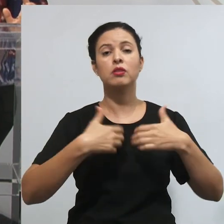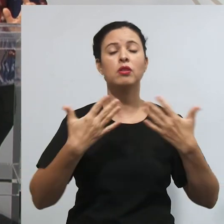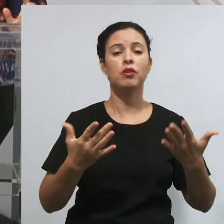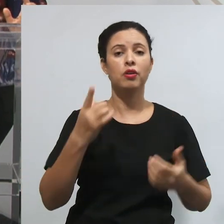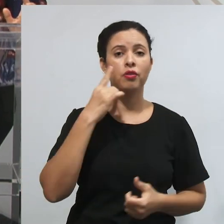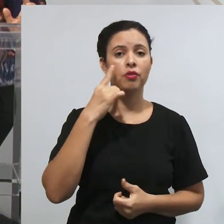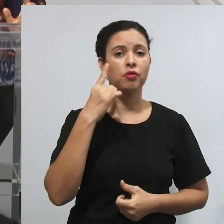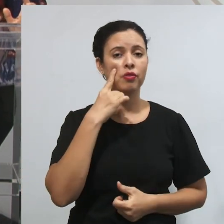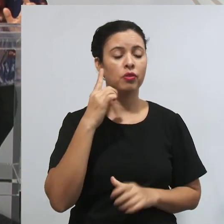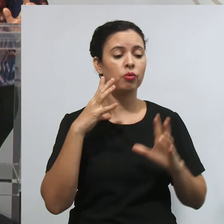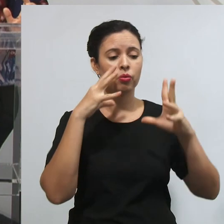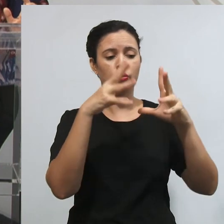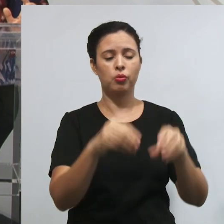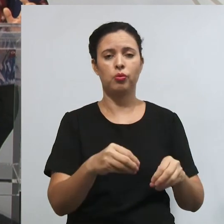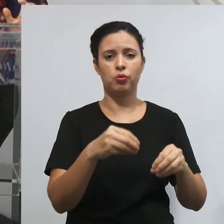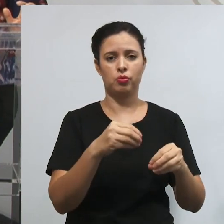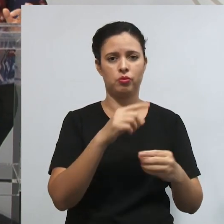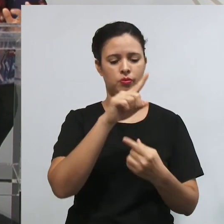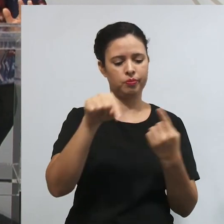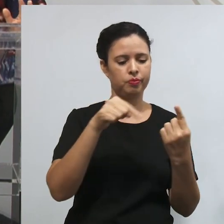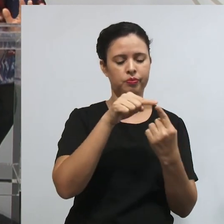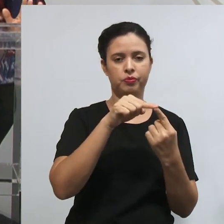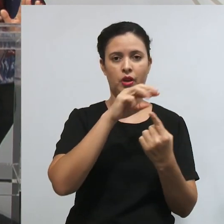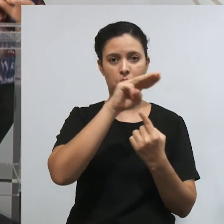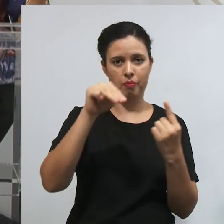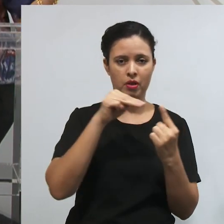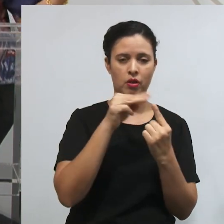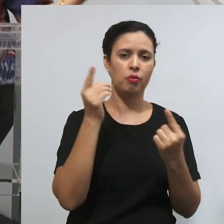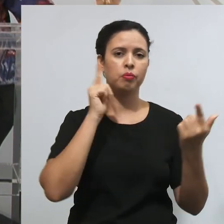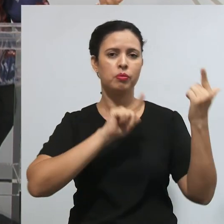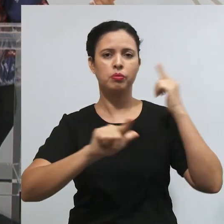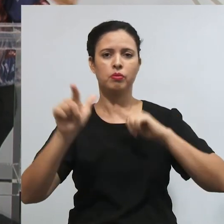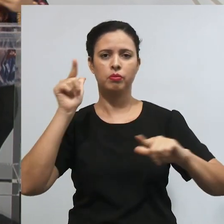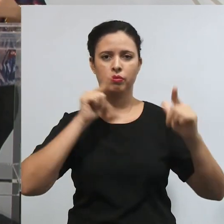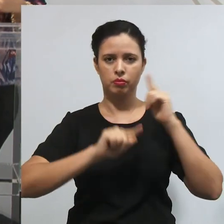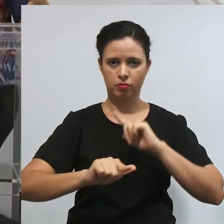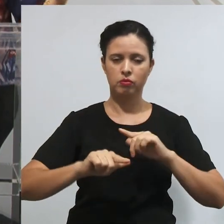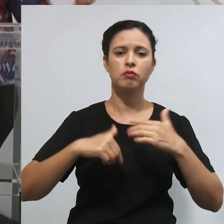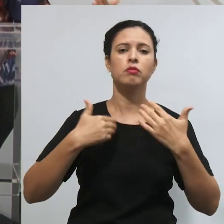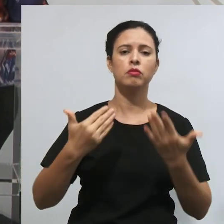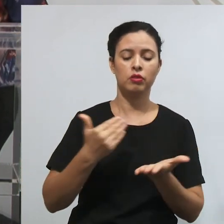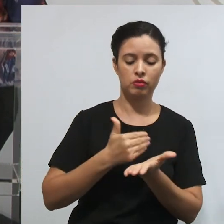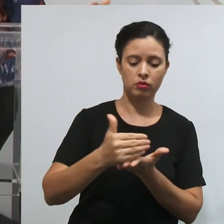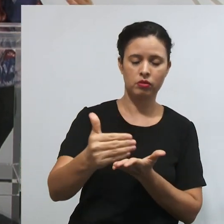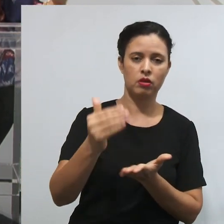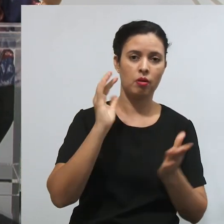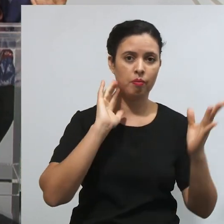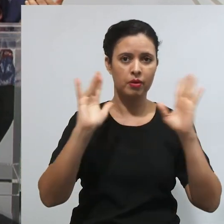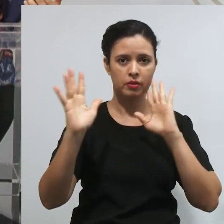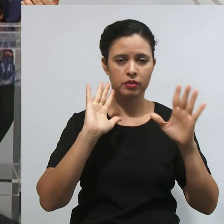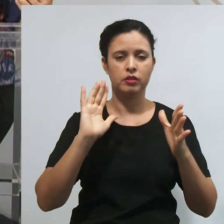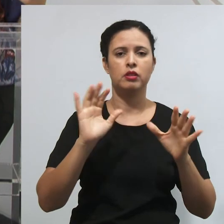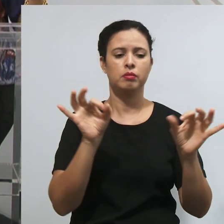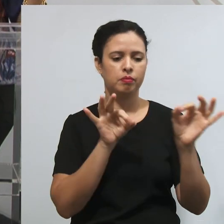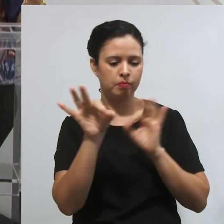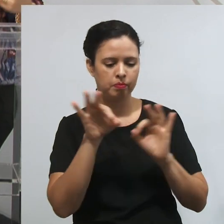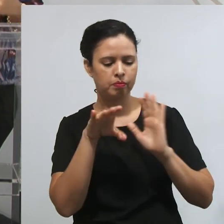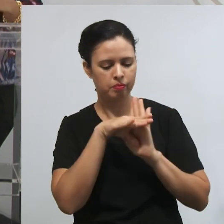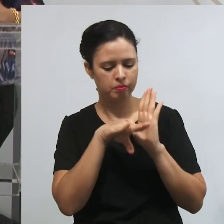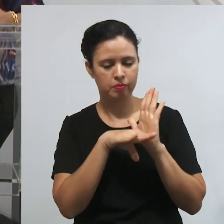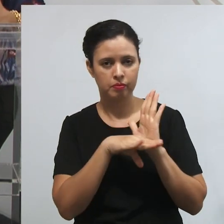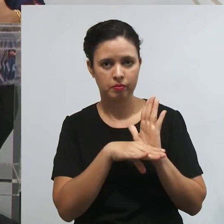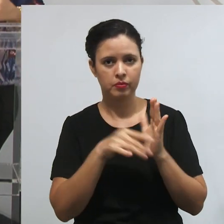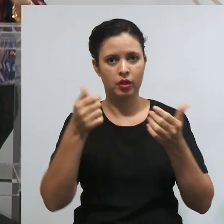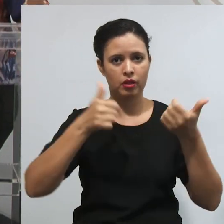se todas aquelas ações e metas foram atingidas e alcançadas. A partir daí, vamos repensar, vamos replanejar. Então,